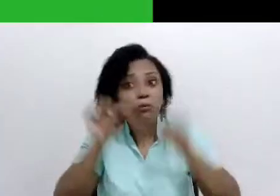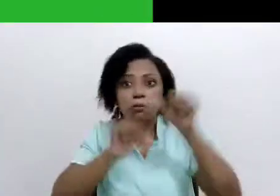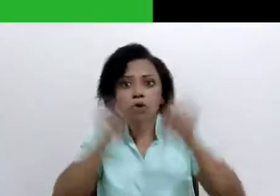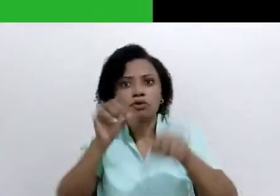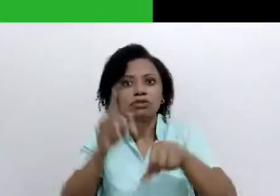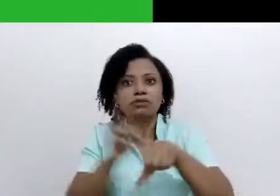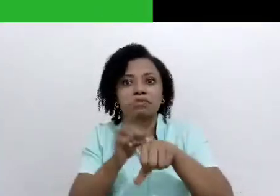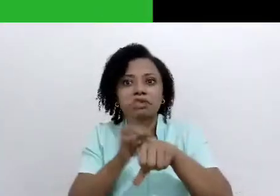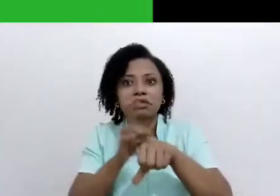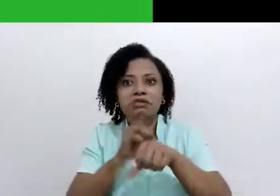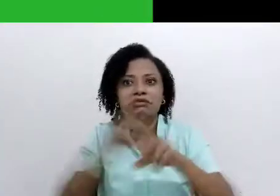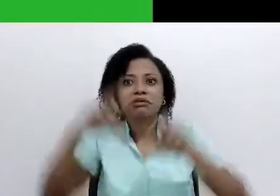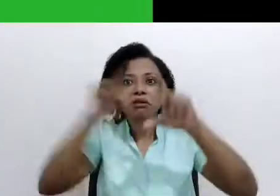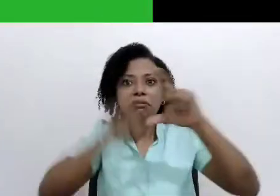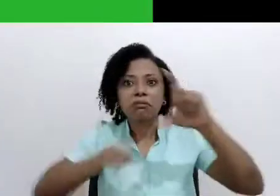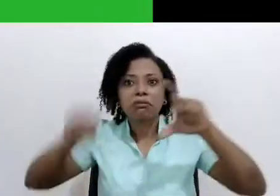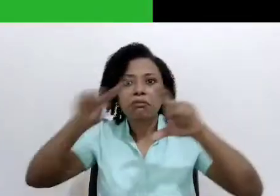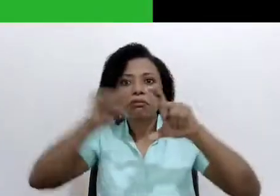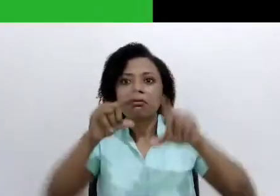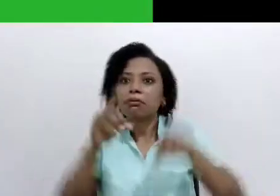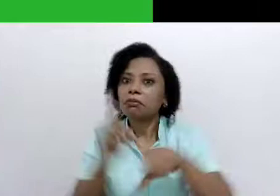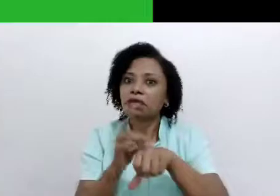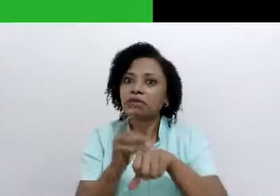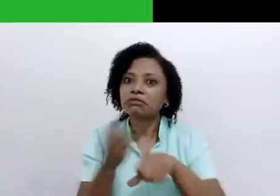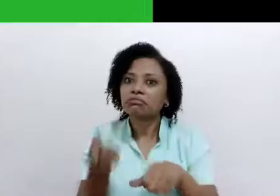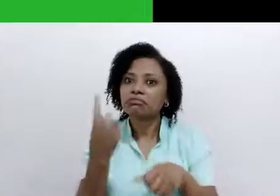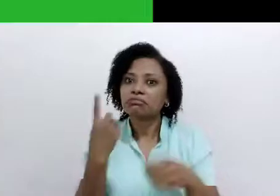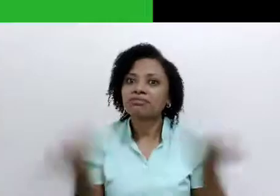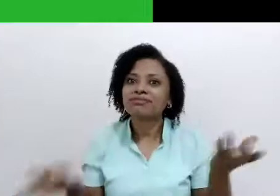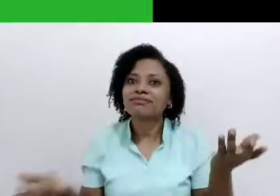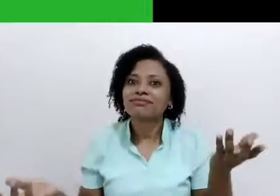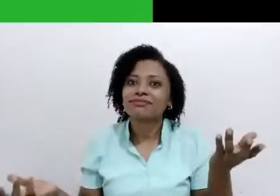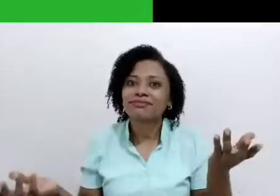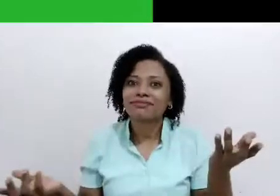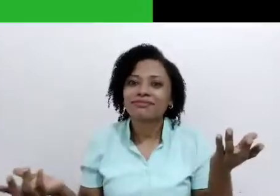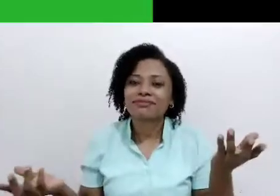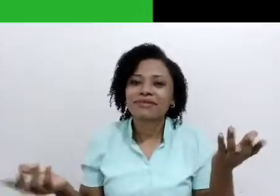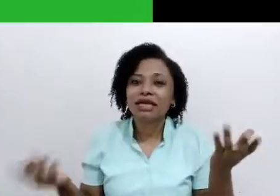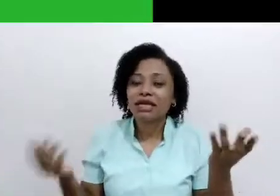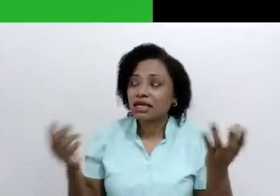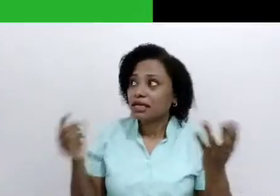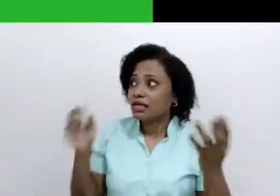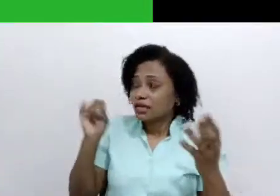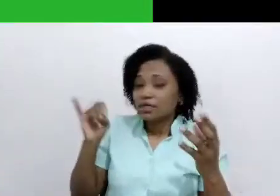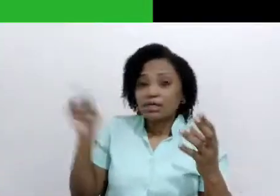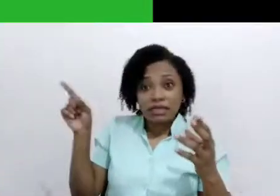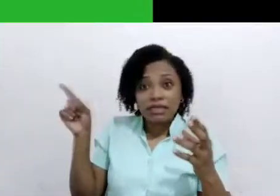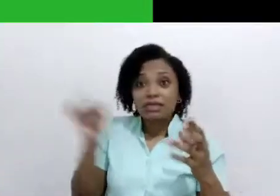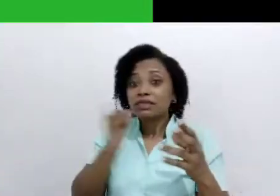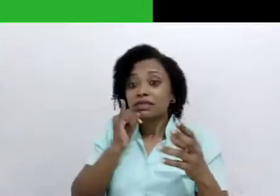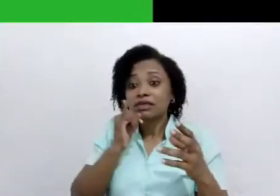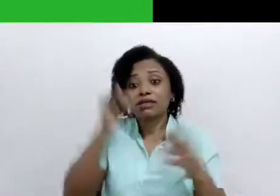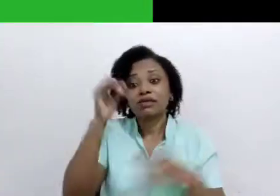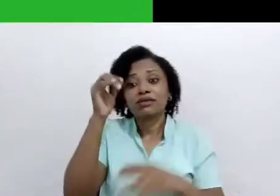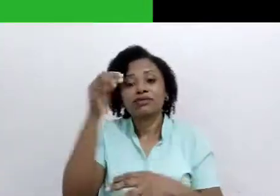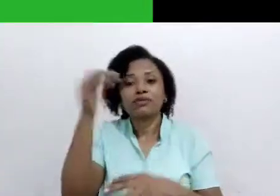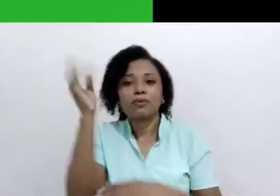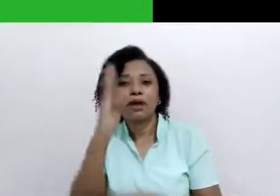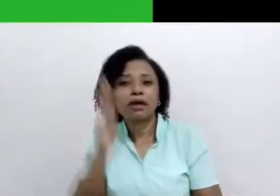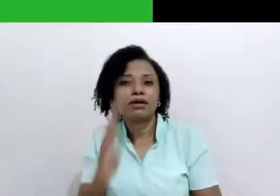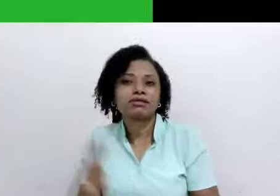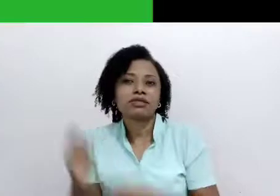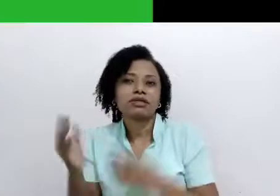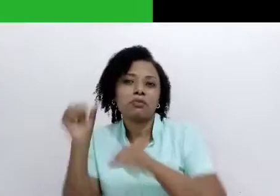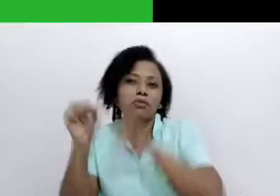verde. E o que não era verde nem branco fica preto. Se a gente pegasse essa mesma bandeira do